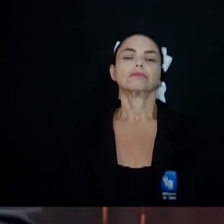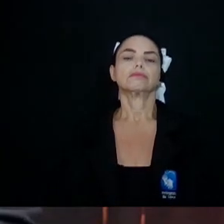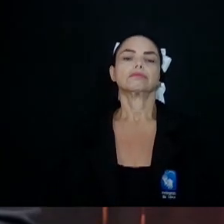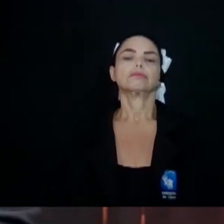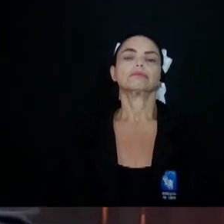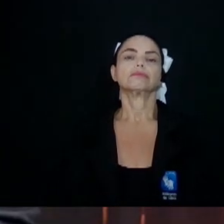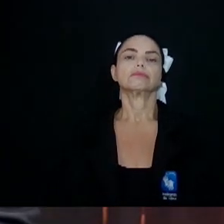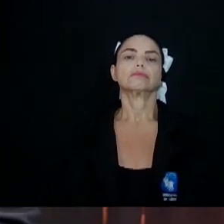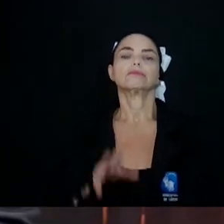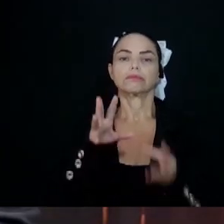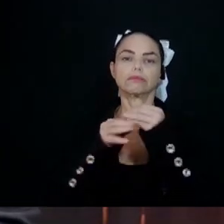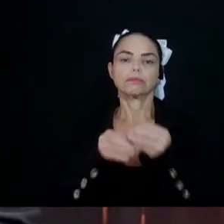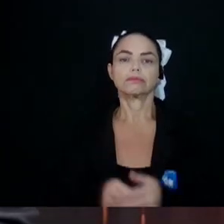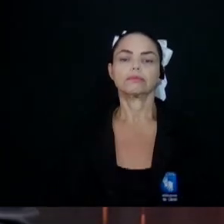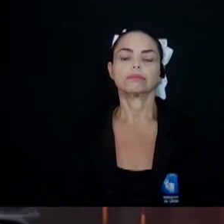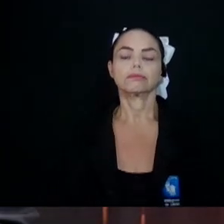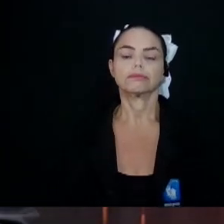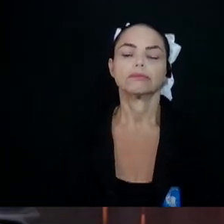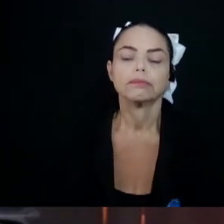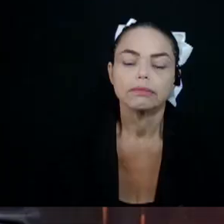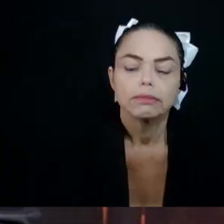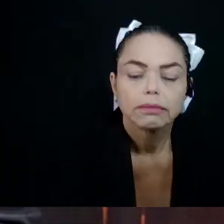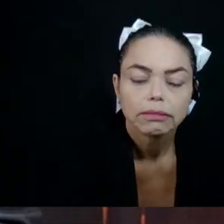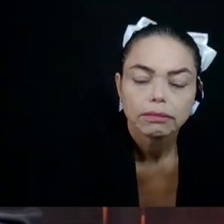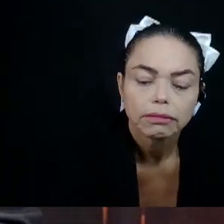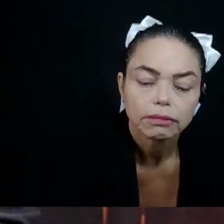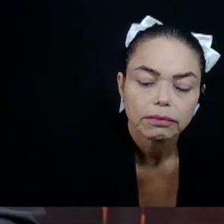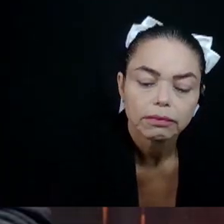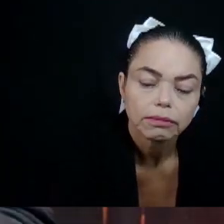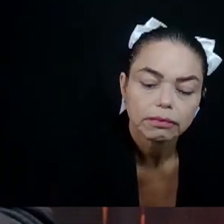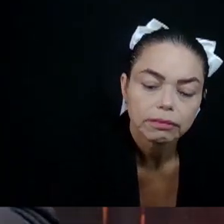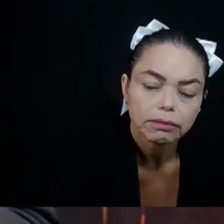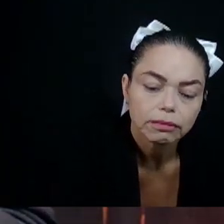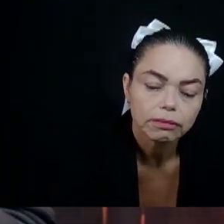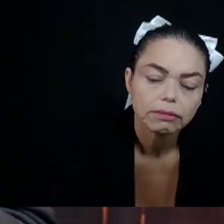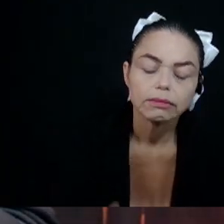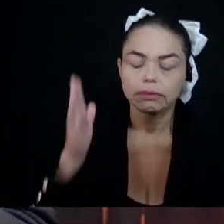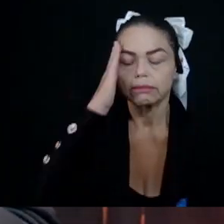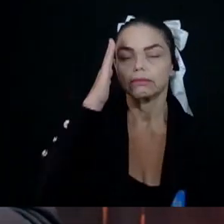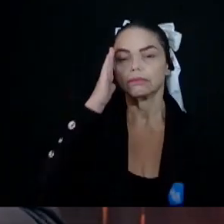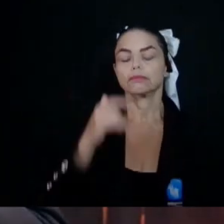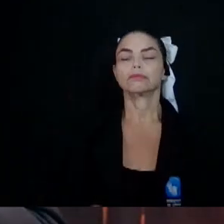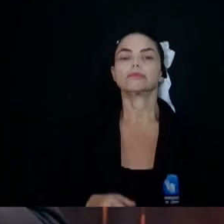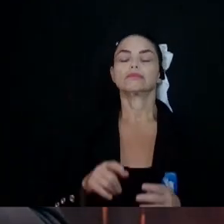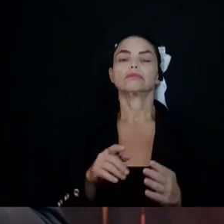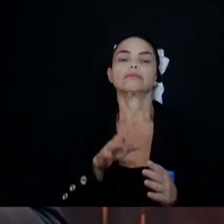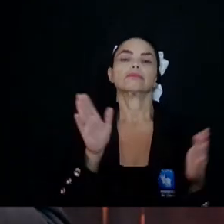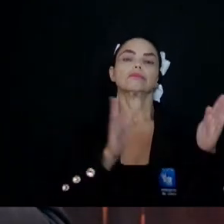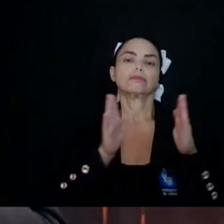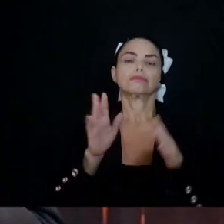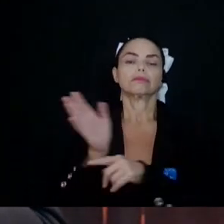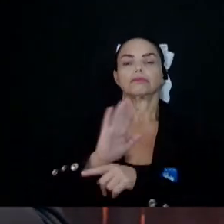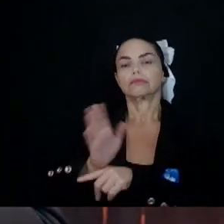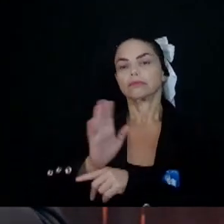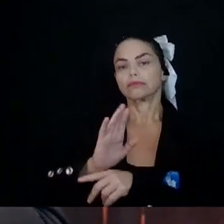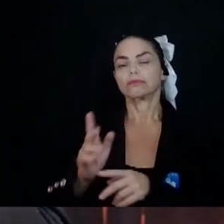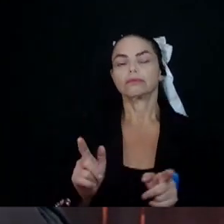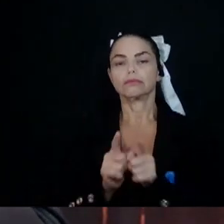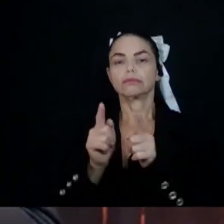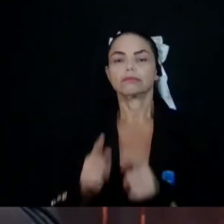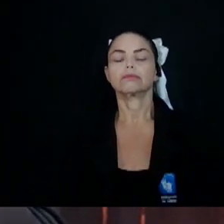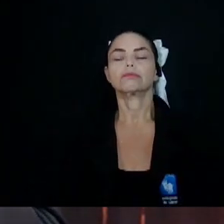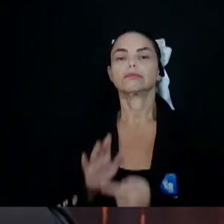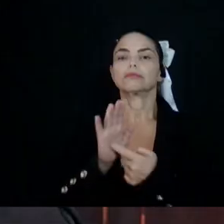Por uma favor. parte aqui, a gente também tem que entender, né, que esses vídeos curtos, eles são apresentados através